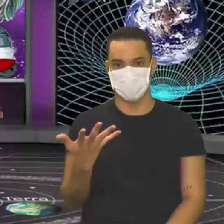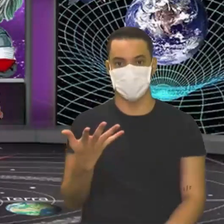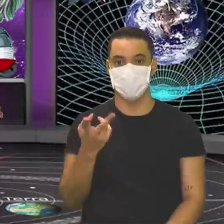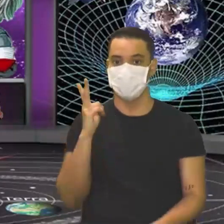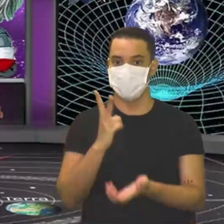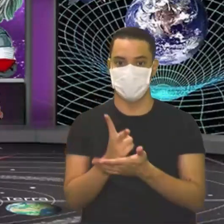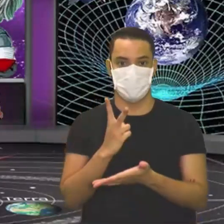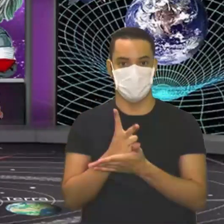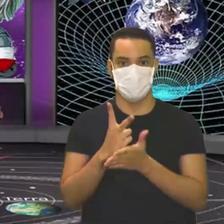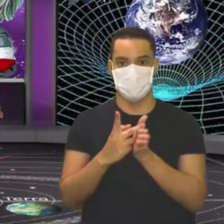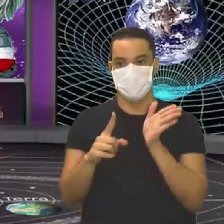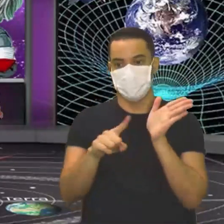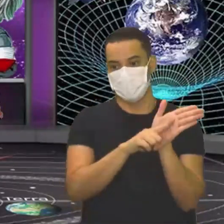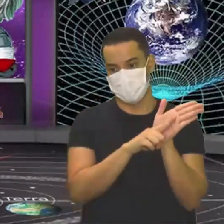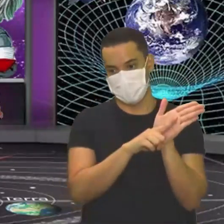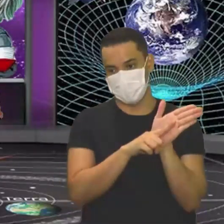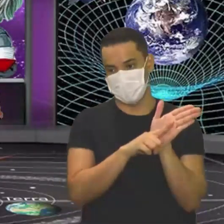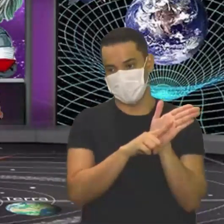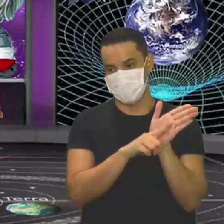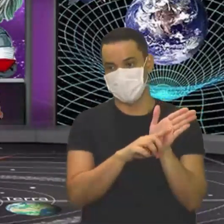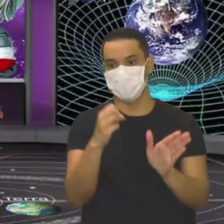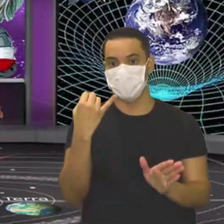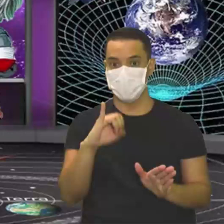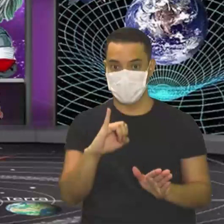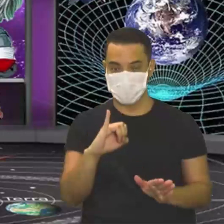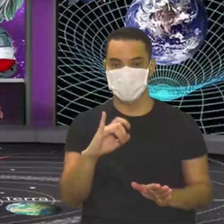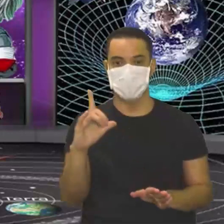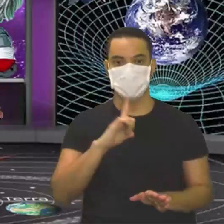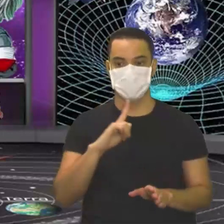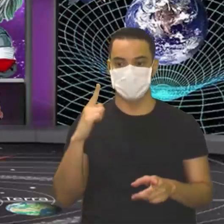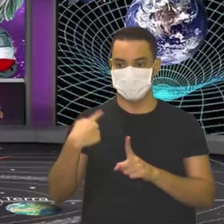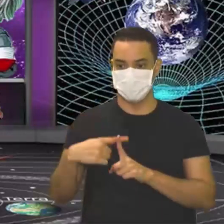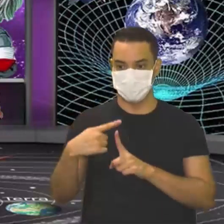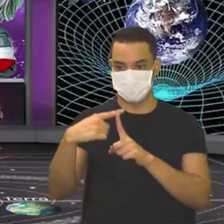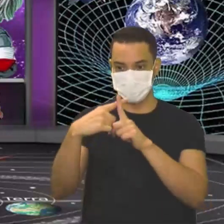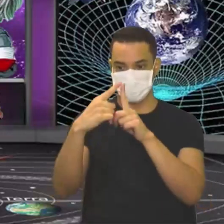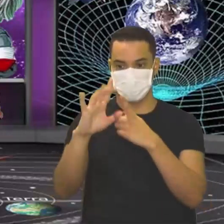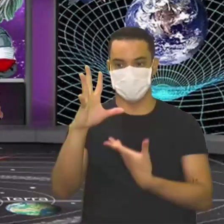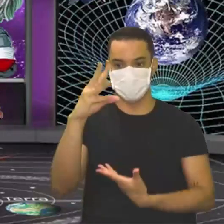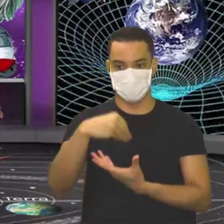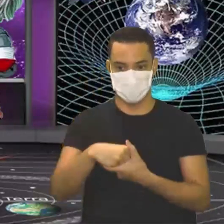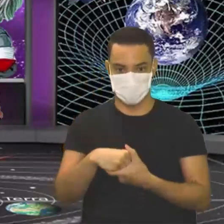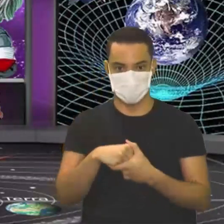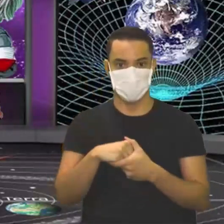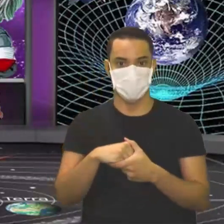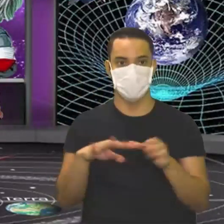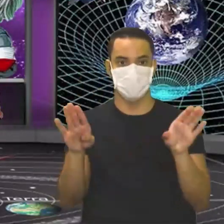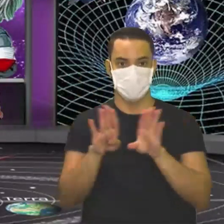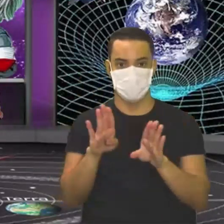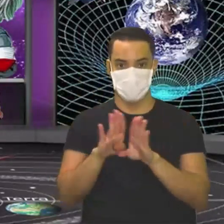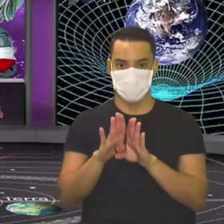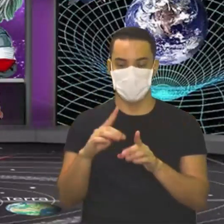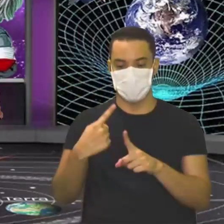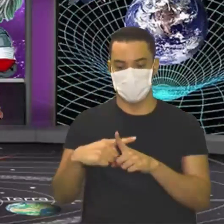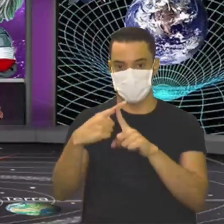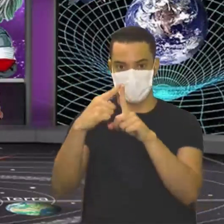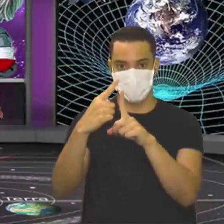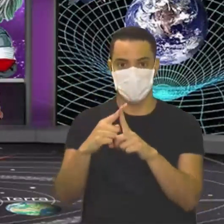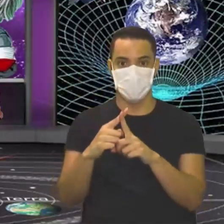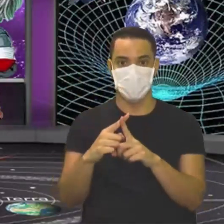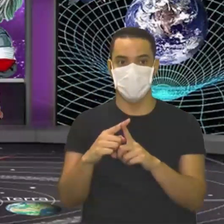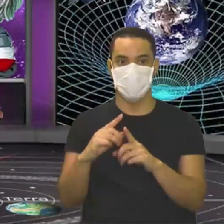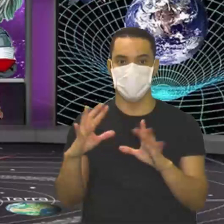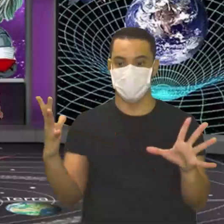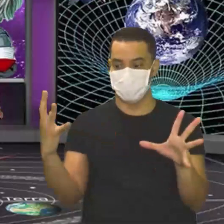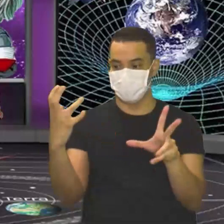vai ser negativo. Quando o corpo está positivamente carregado, o valor total da sua carga